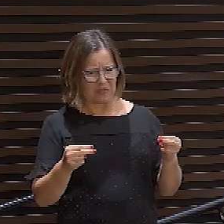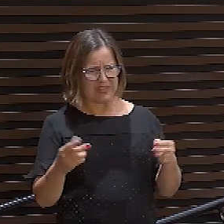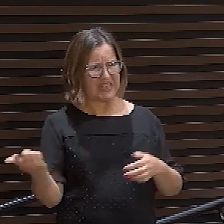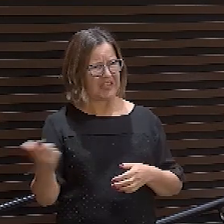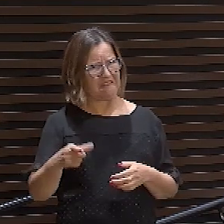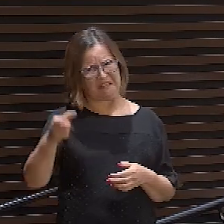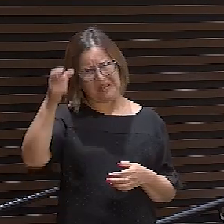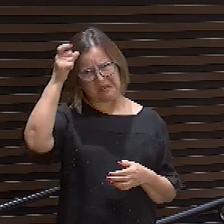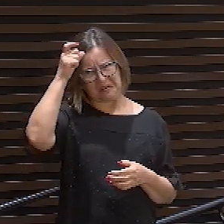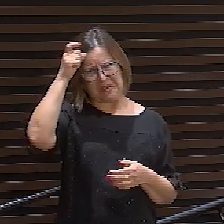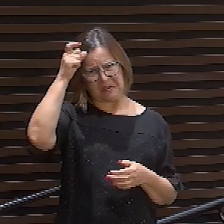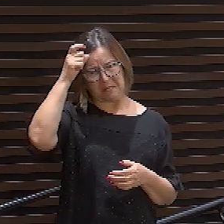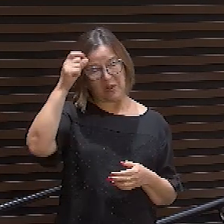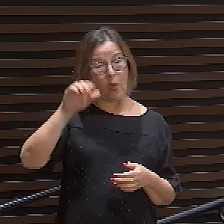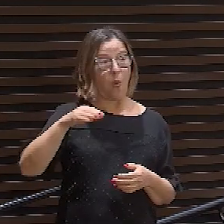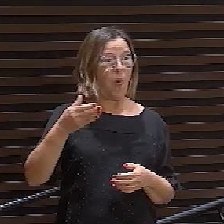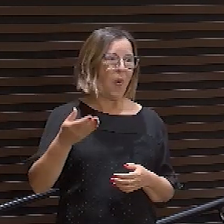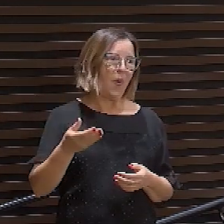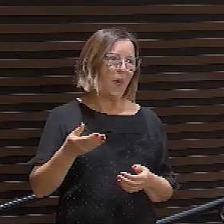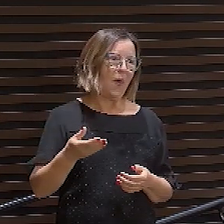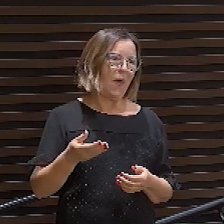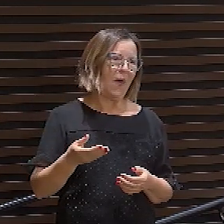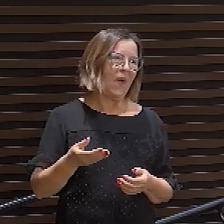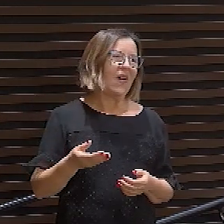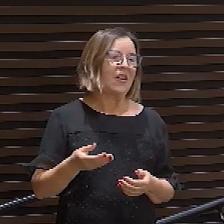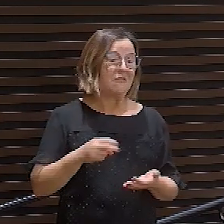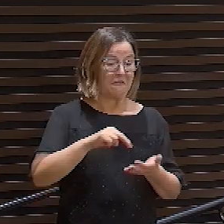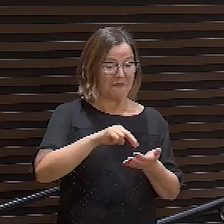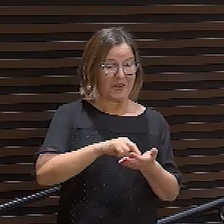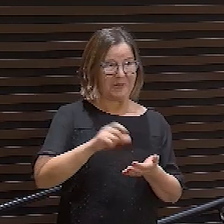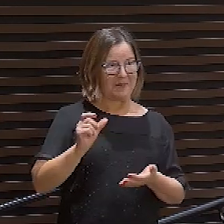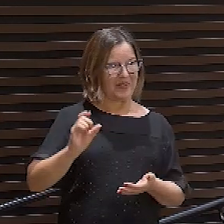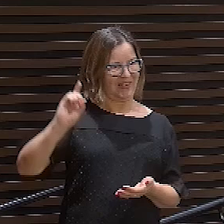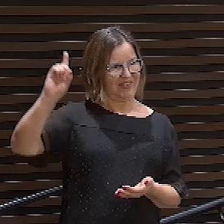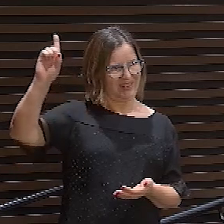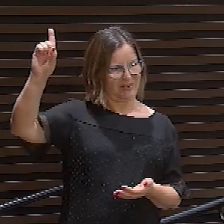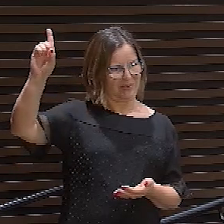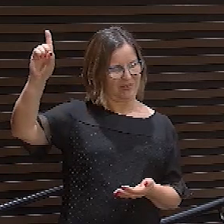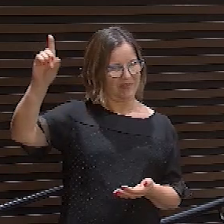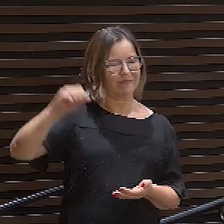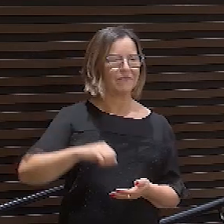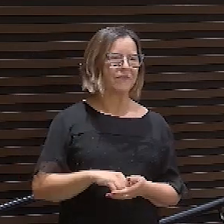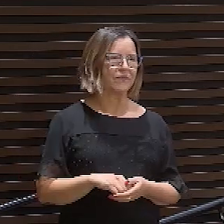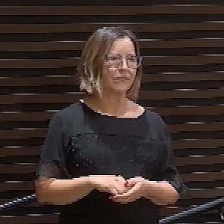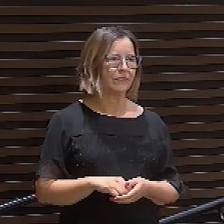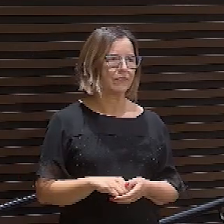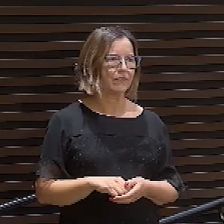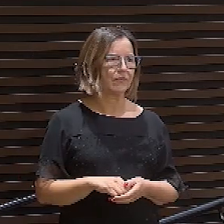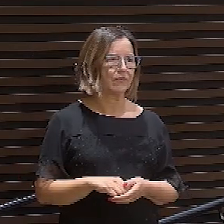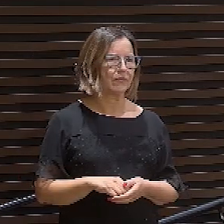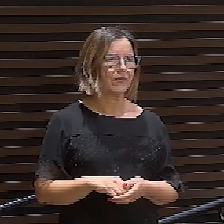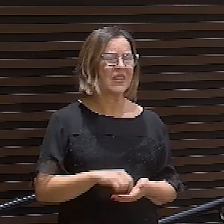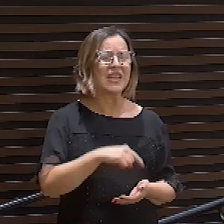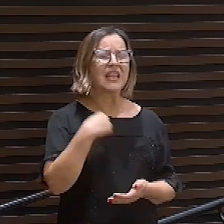ou recebendo o maná do céu pela palavra. Onde vai a nossa cultura ser